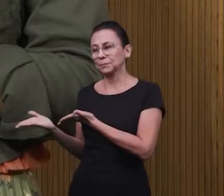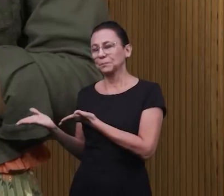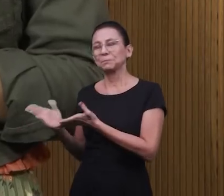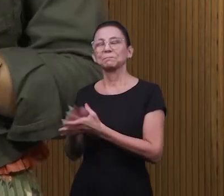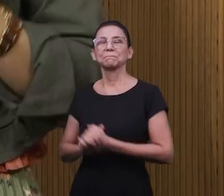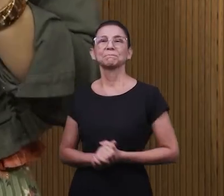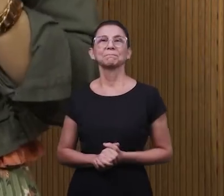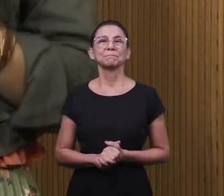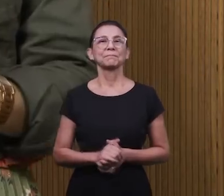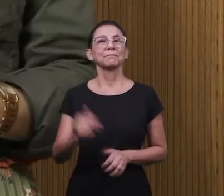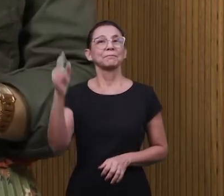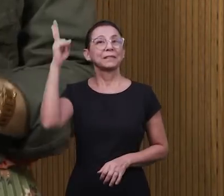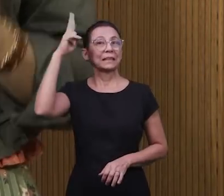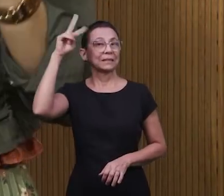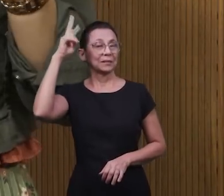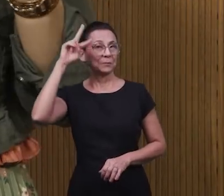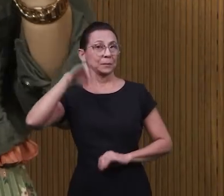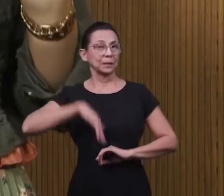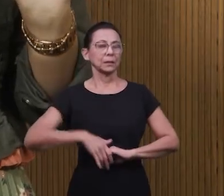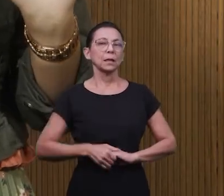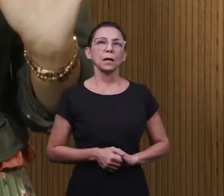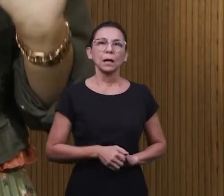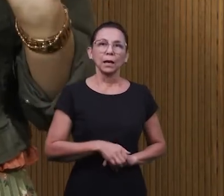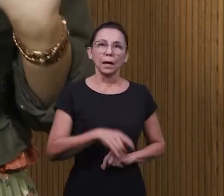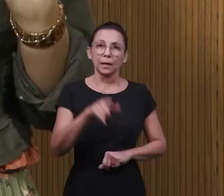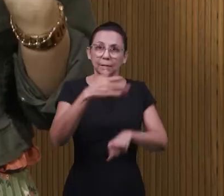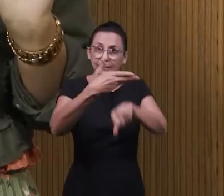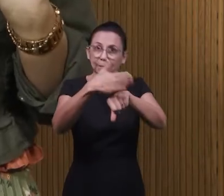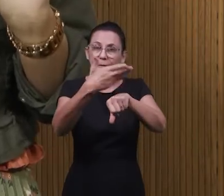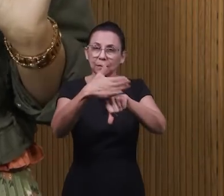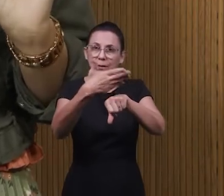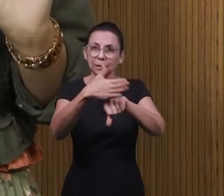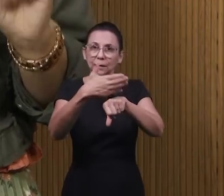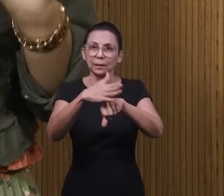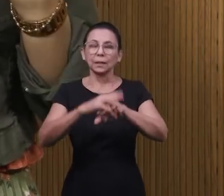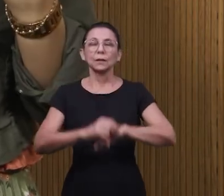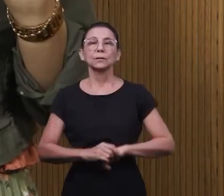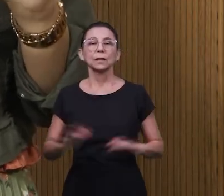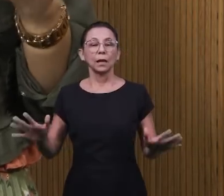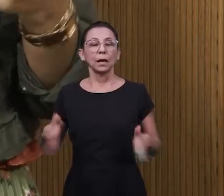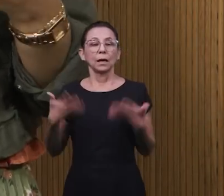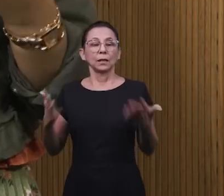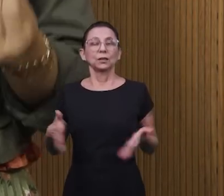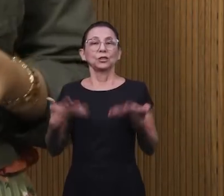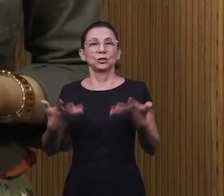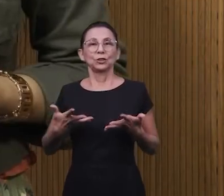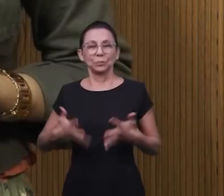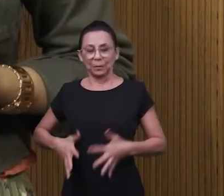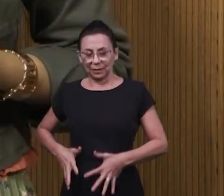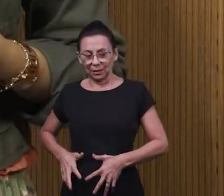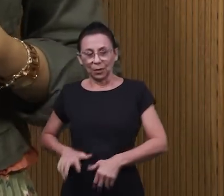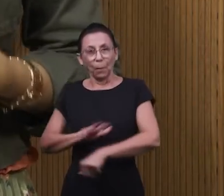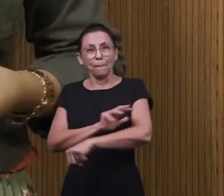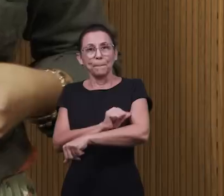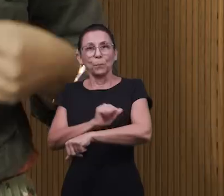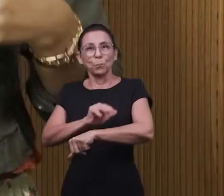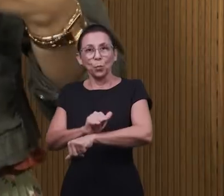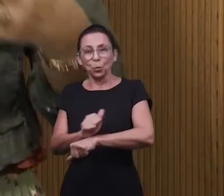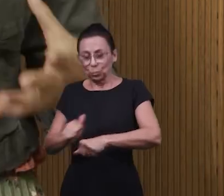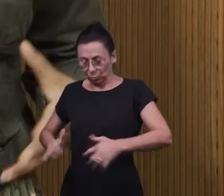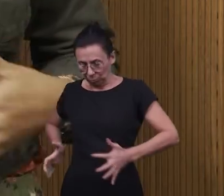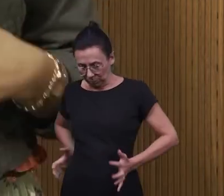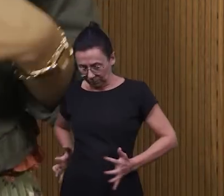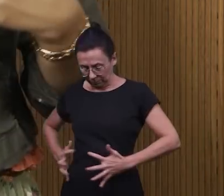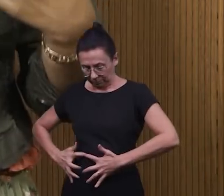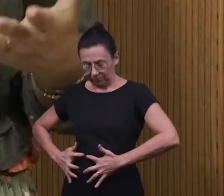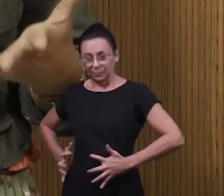e-mail, ok? Lembrando, quando você vai treinar, você vai estimular a sua musculatura,